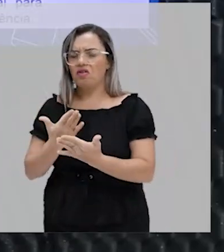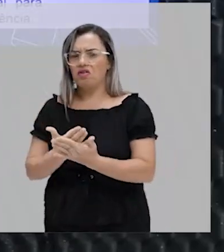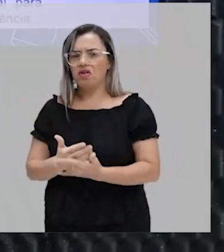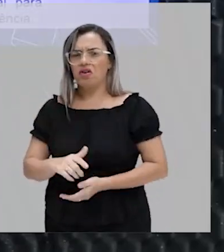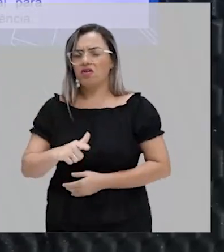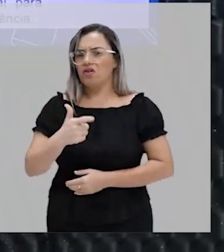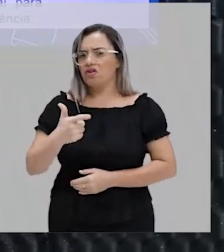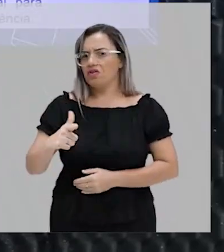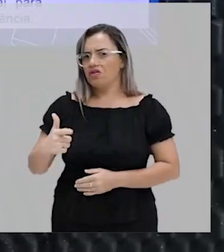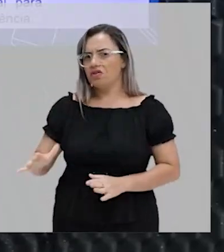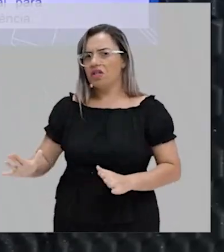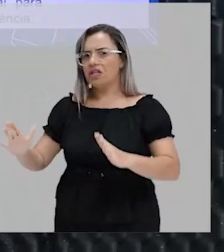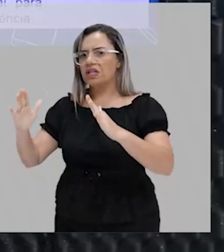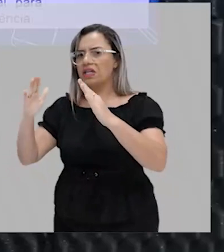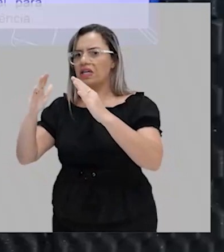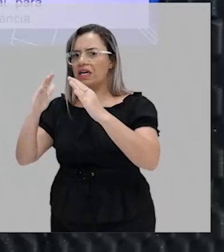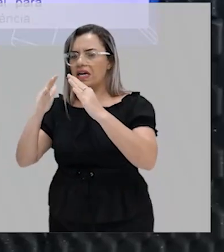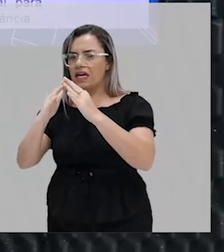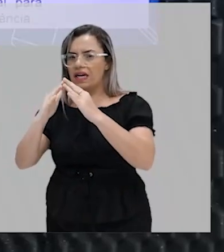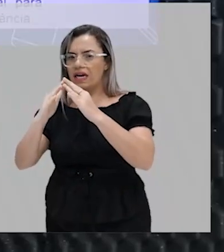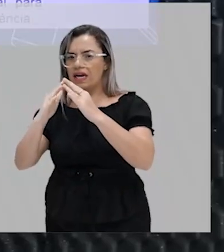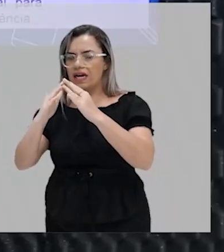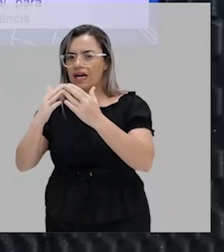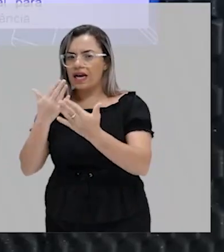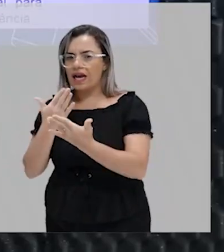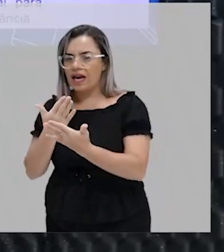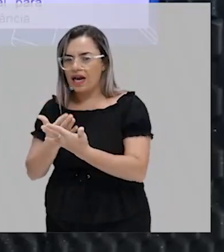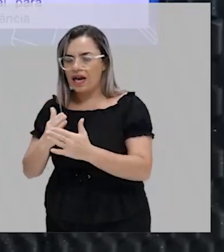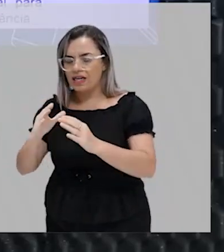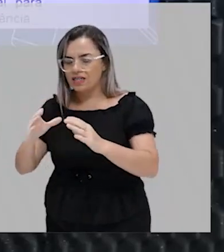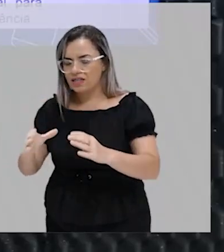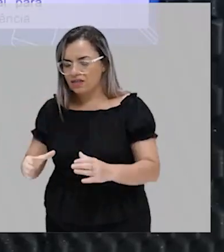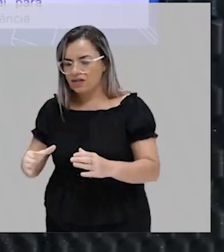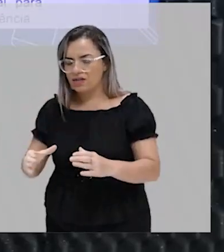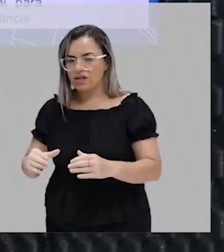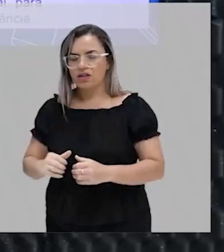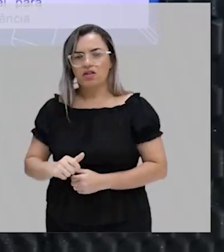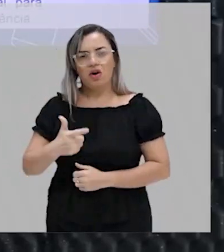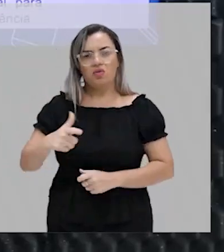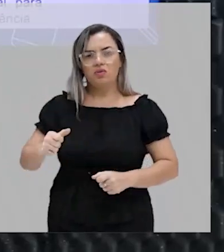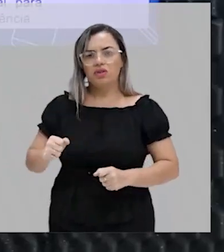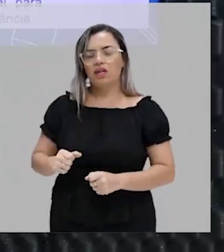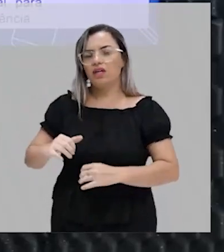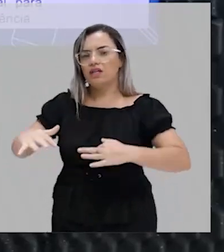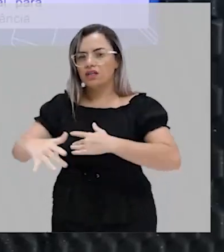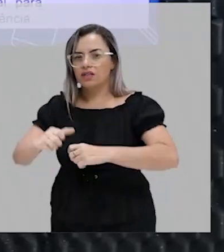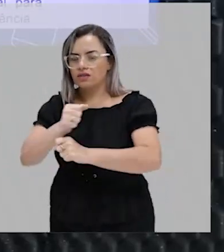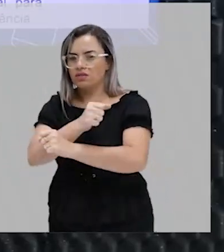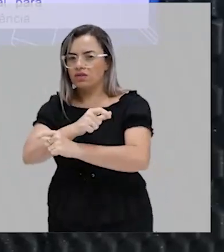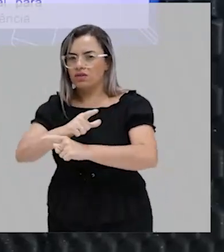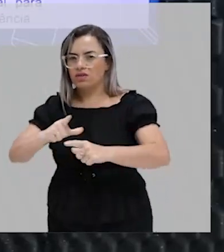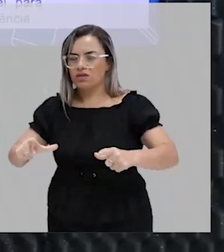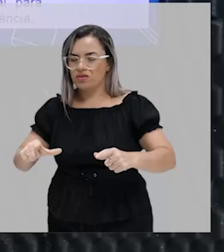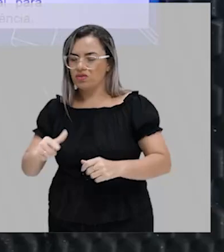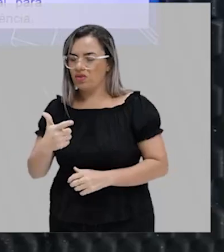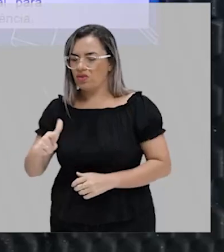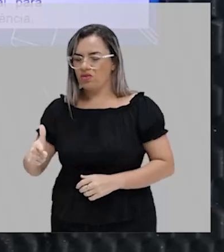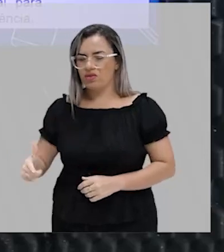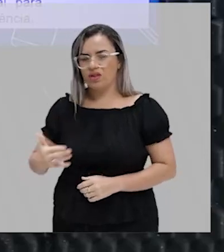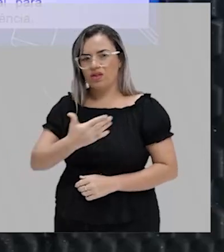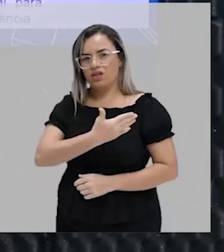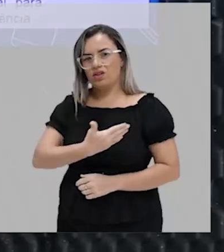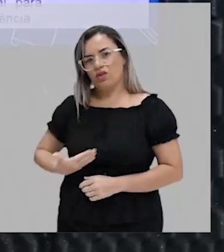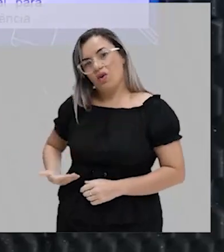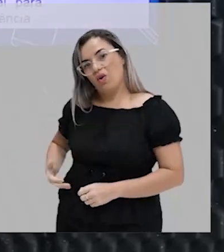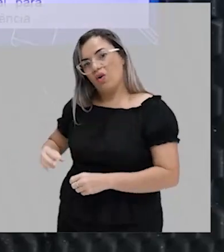de habitações regulares, saneamento básico, onde tu tem principalmente o poder paralelo atuando como